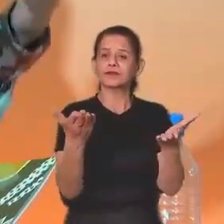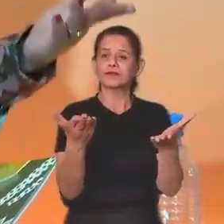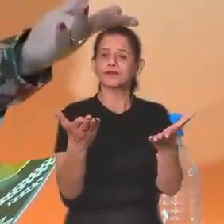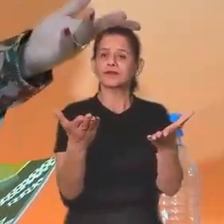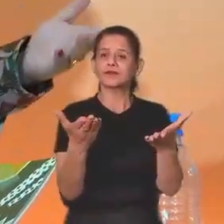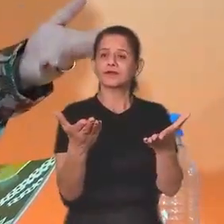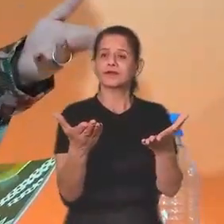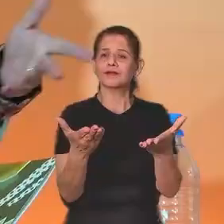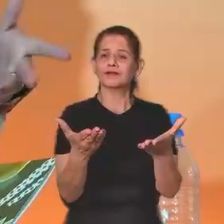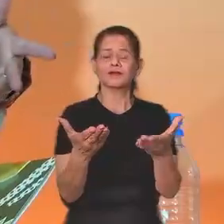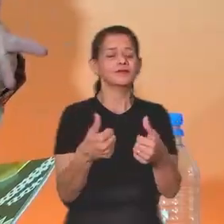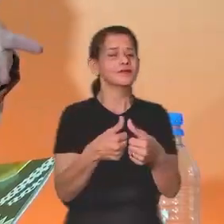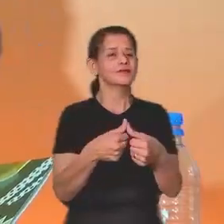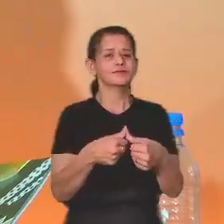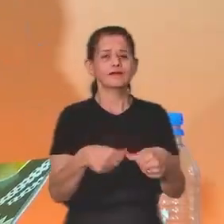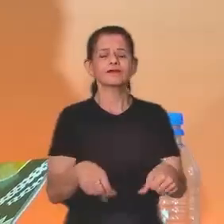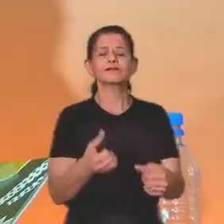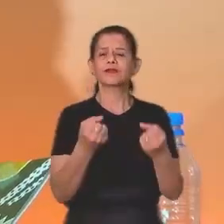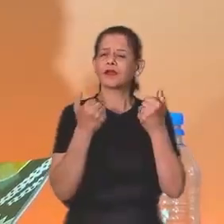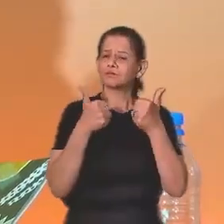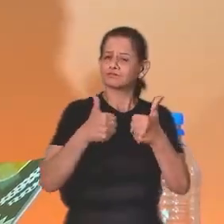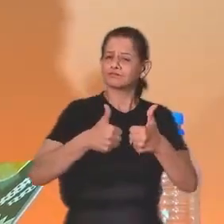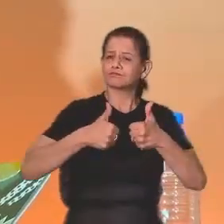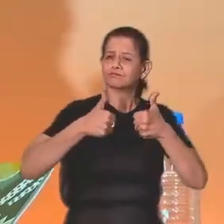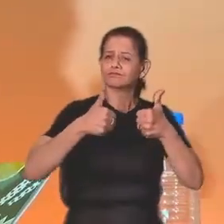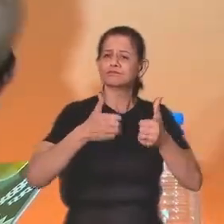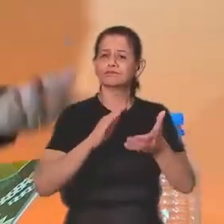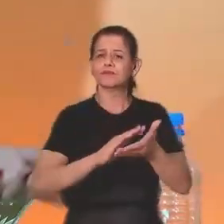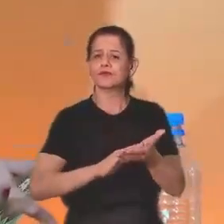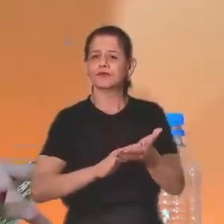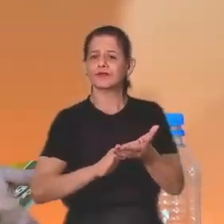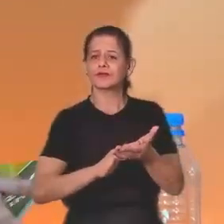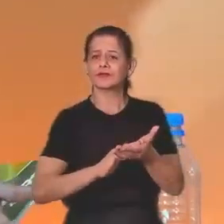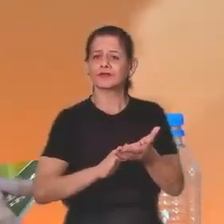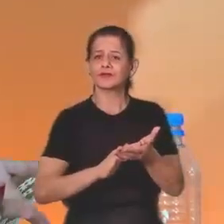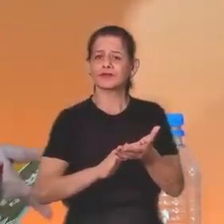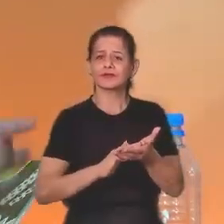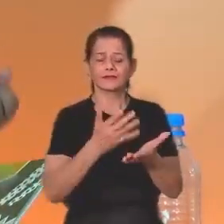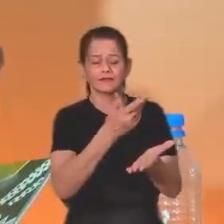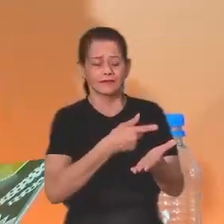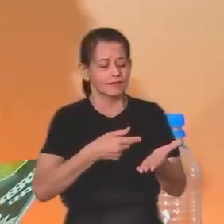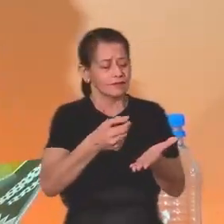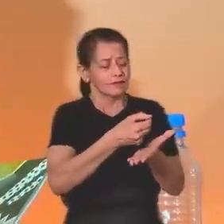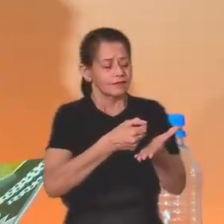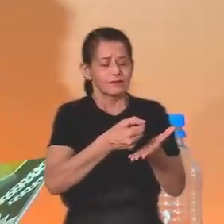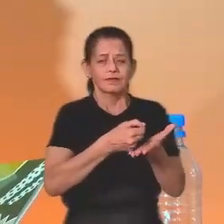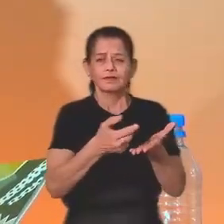Estar aqui já é uma expressão de resistência, né? E nessa resistência,